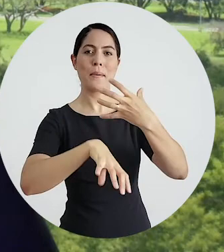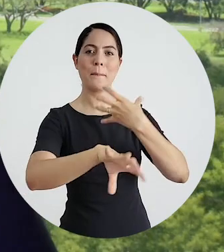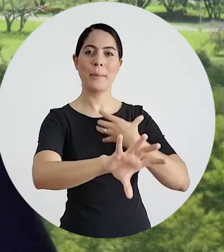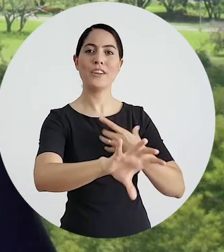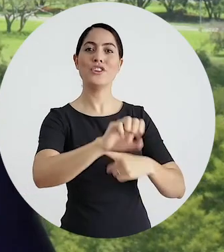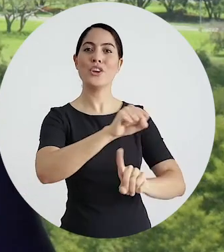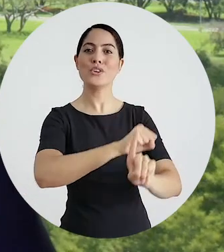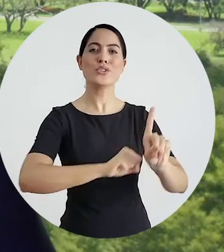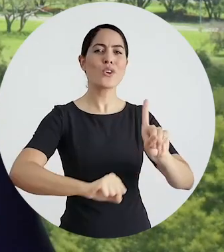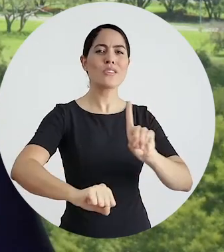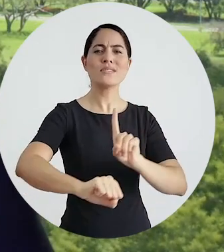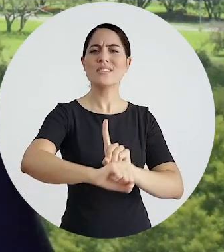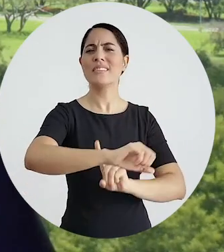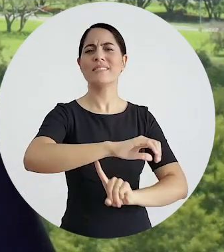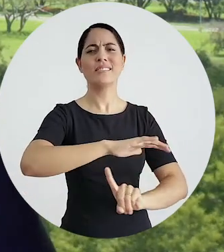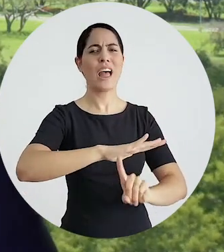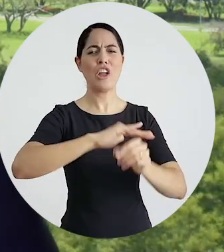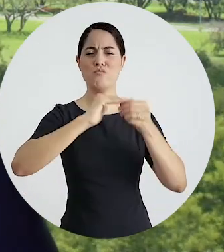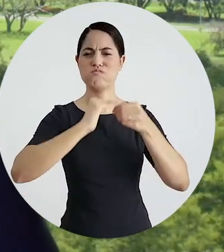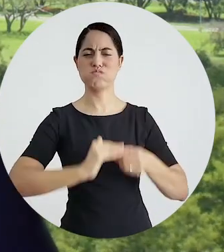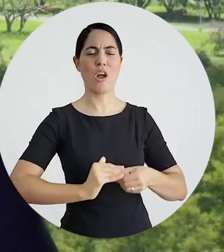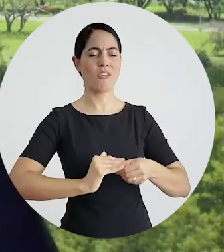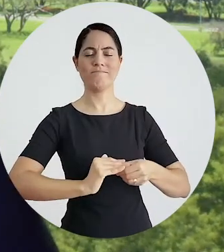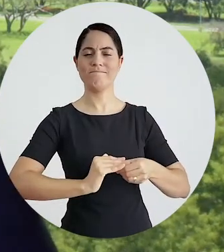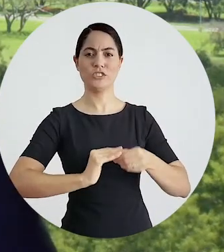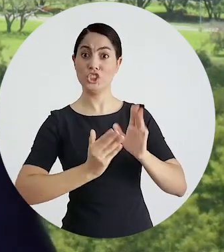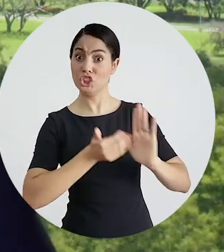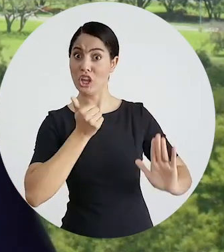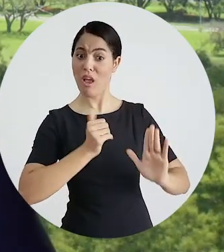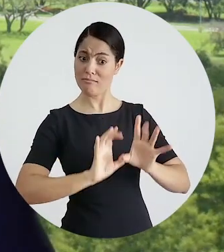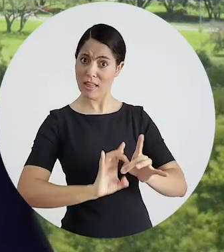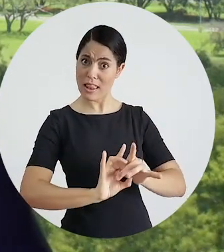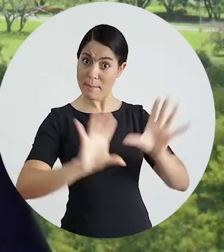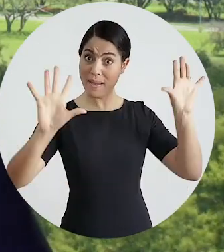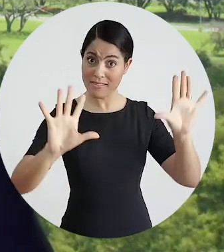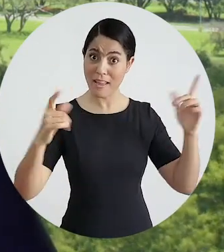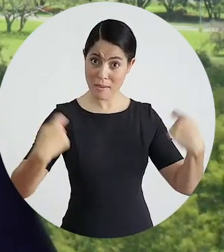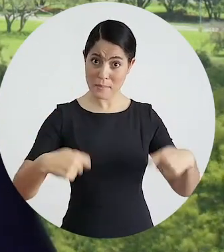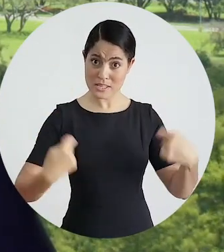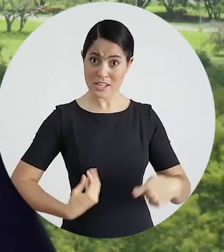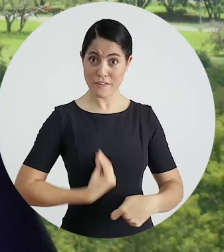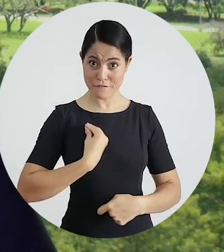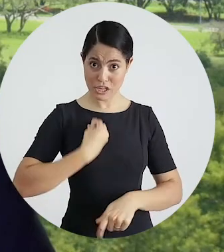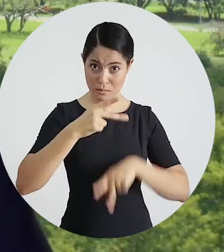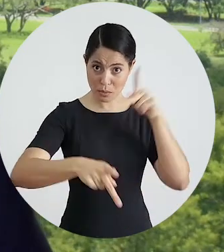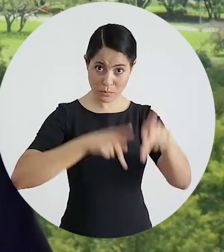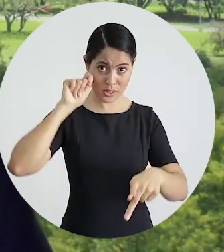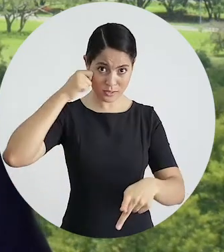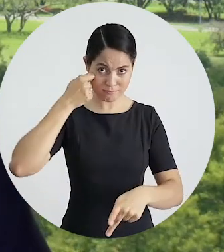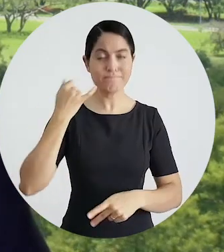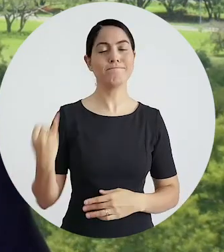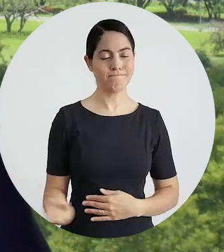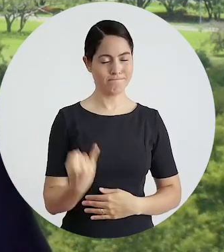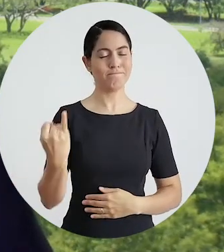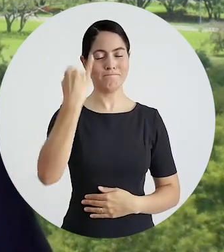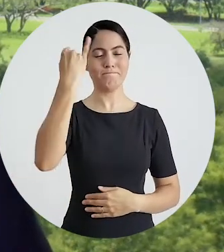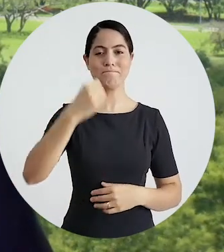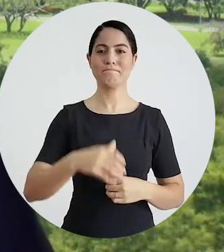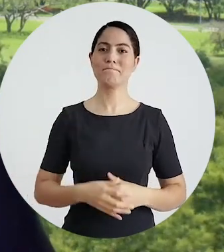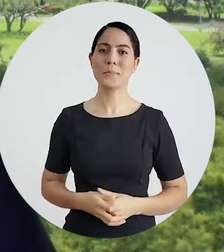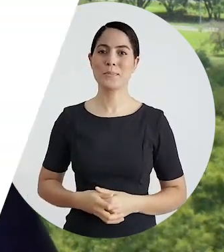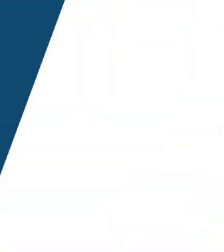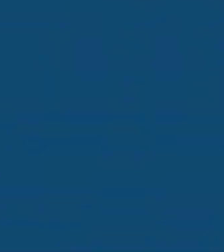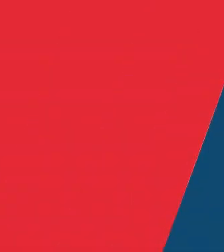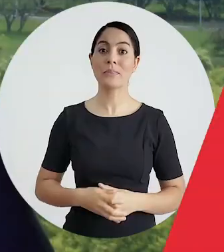mais respeito, empatia e de uma sociedade livre de toda forma de opressão. Vidas negras